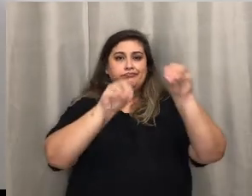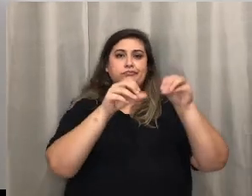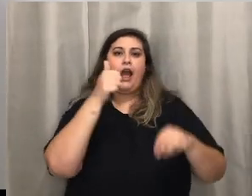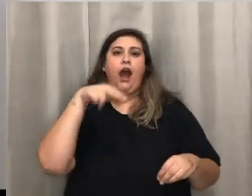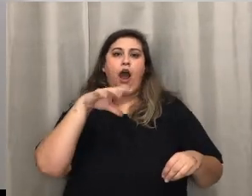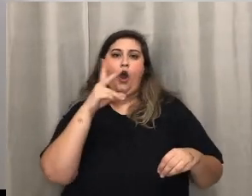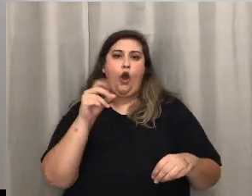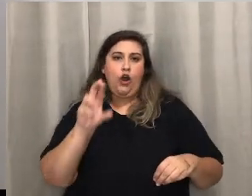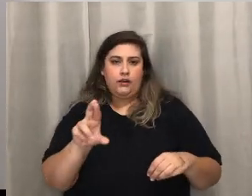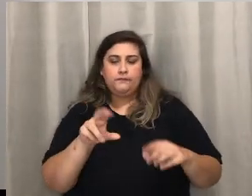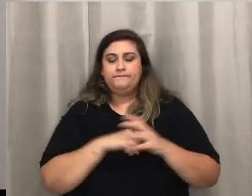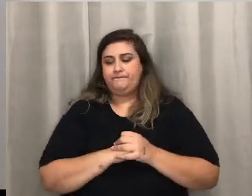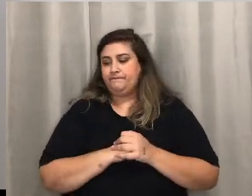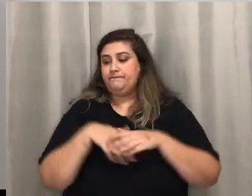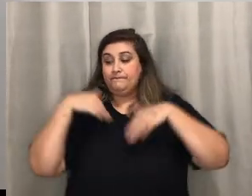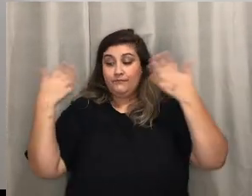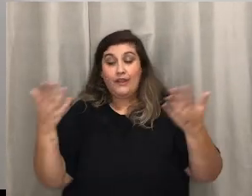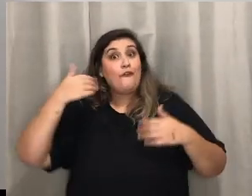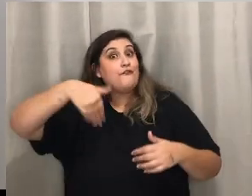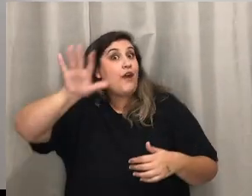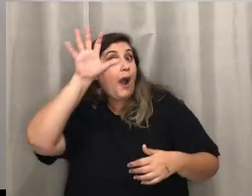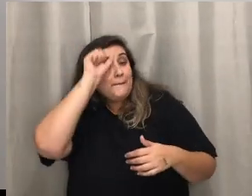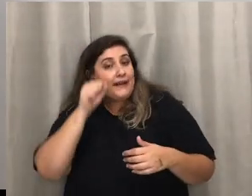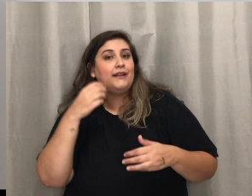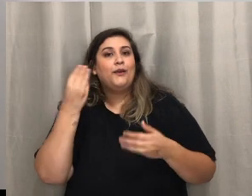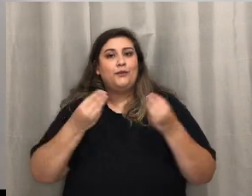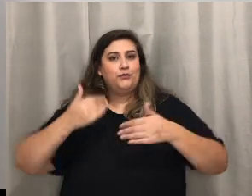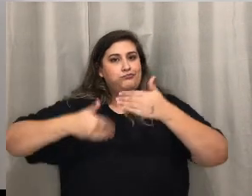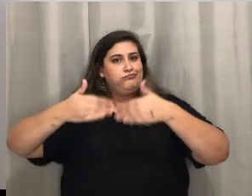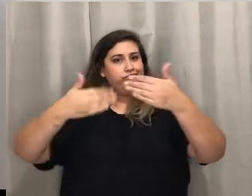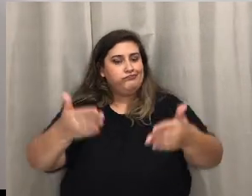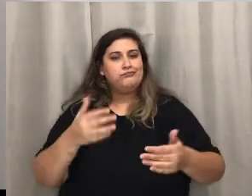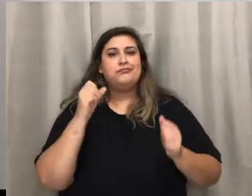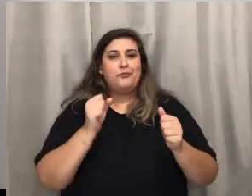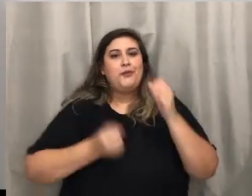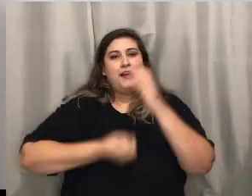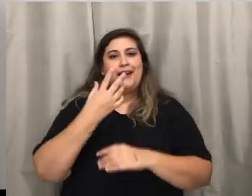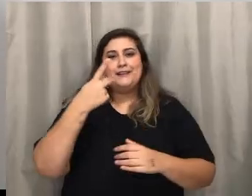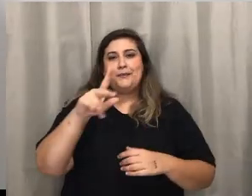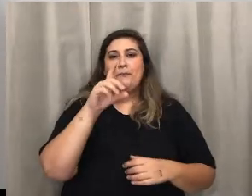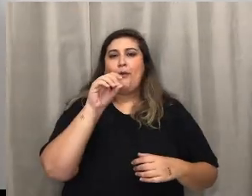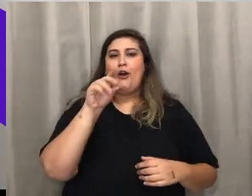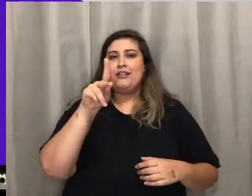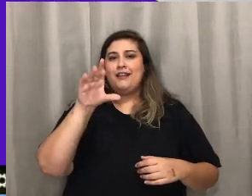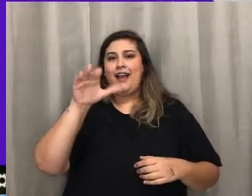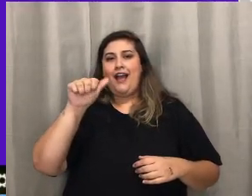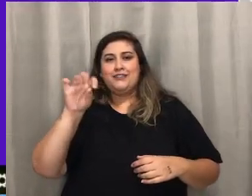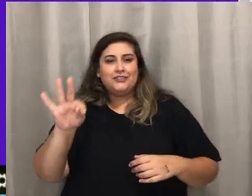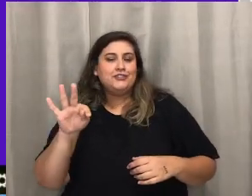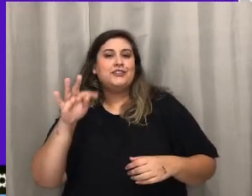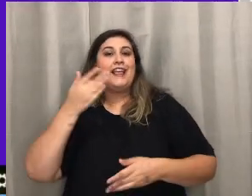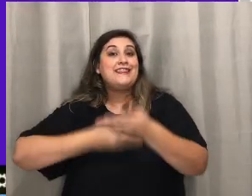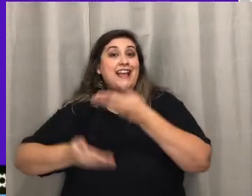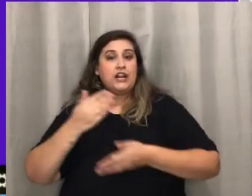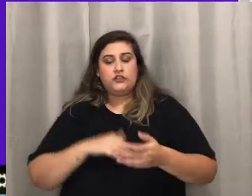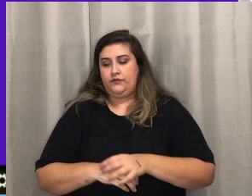Anchor. Vamos lá então aprender o passo a passo de como criar o seu podcast interativo? O